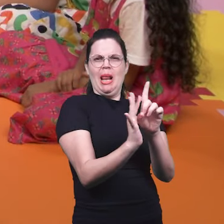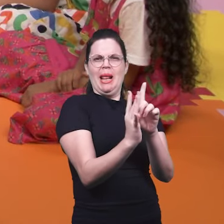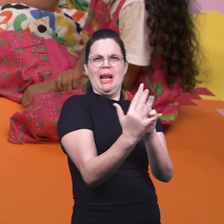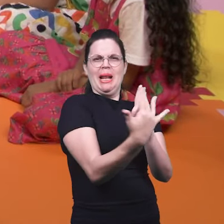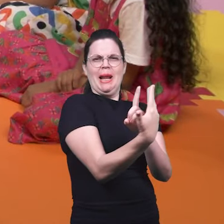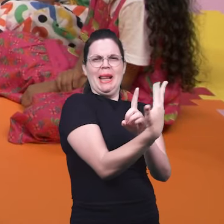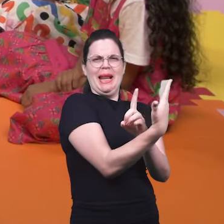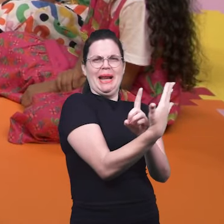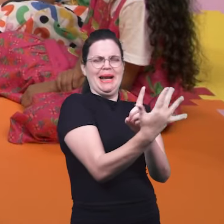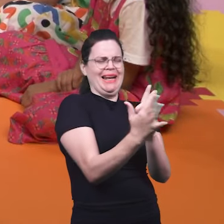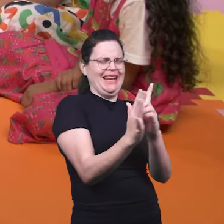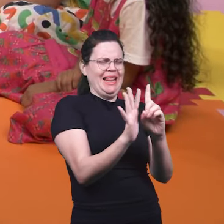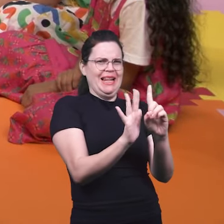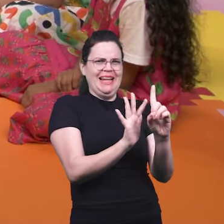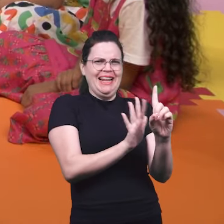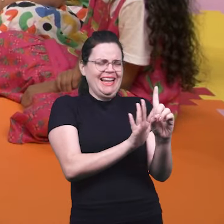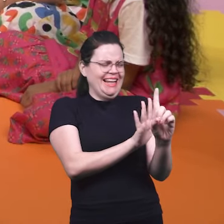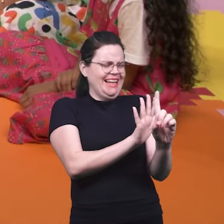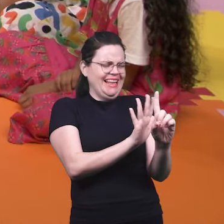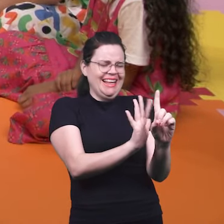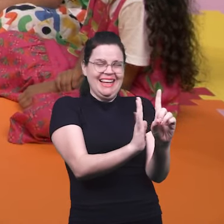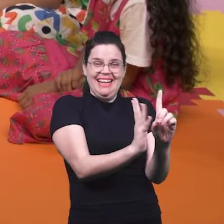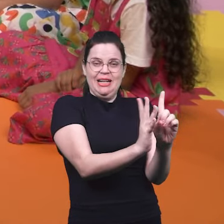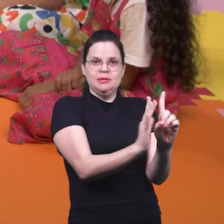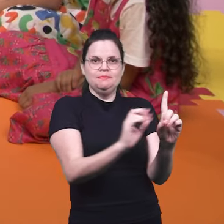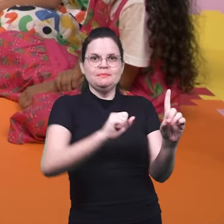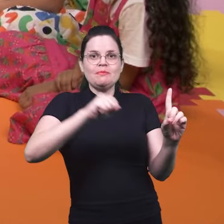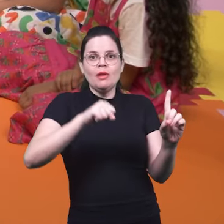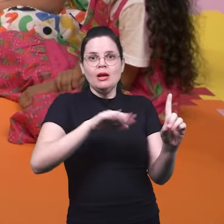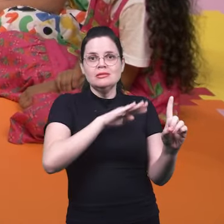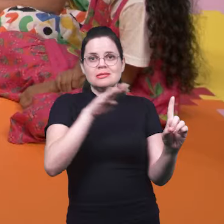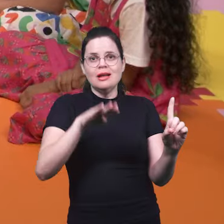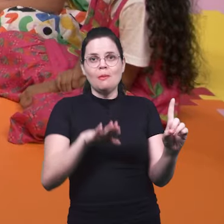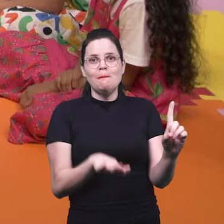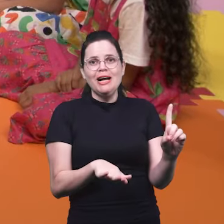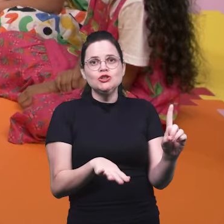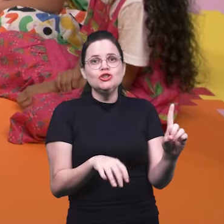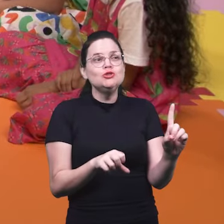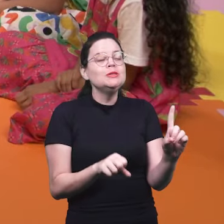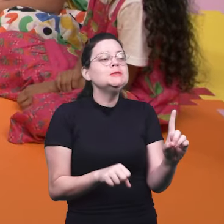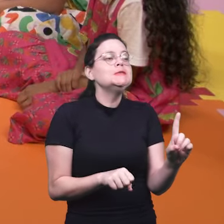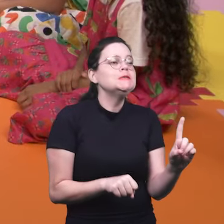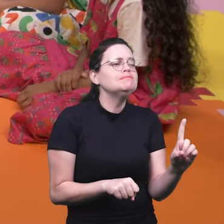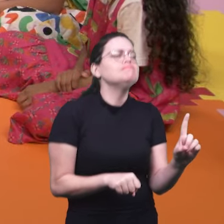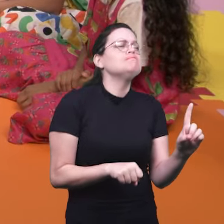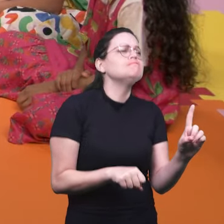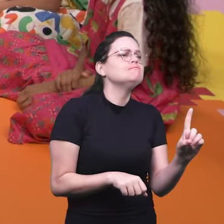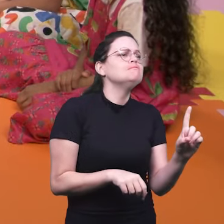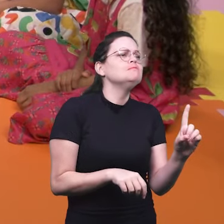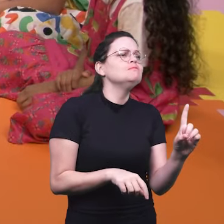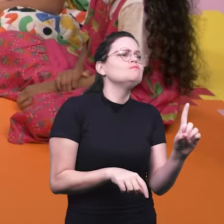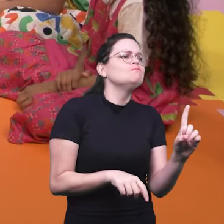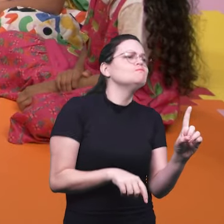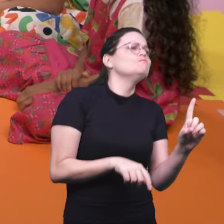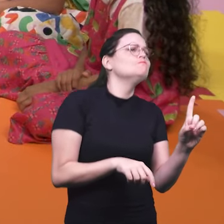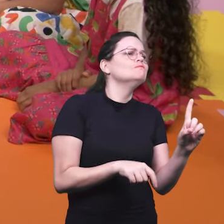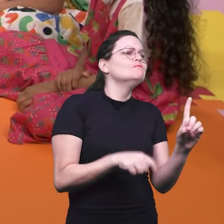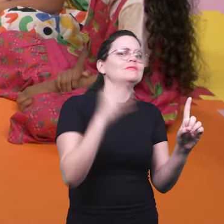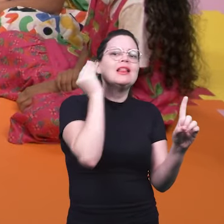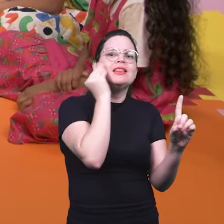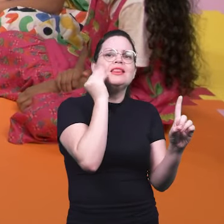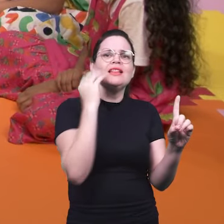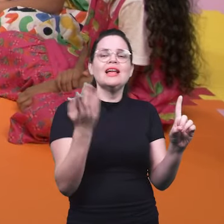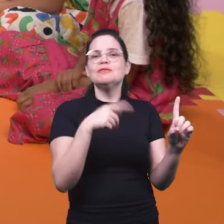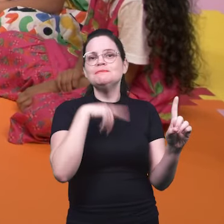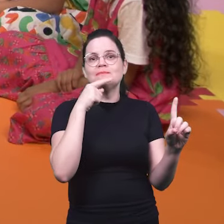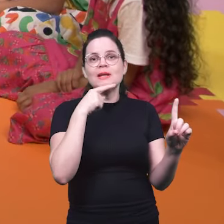uma multidão Tinha uma multidão Zaqueu era pequeno a palavra fala que Zaqueu